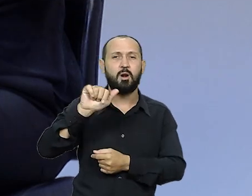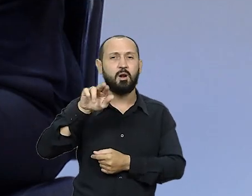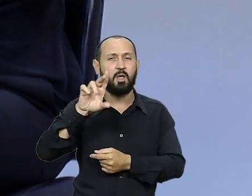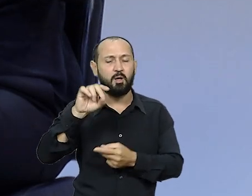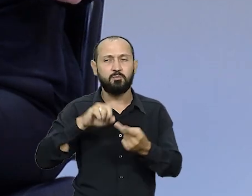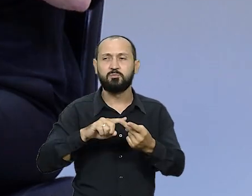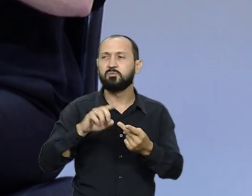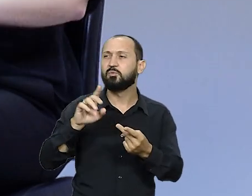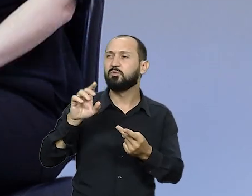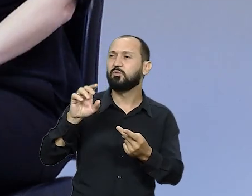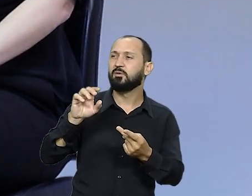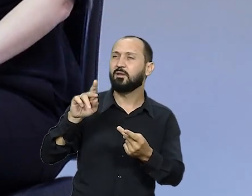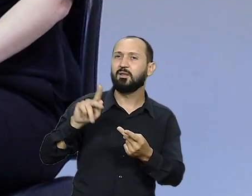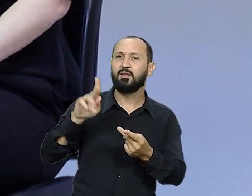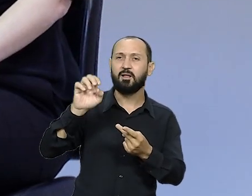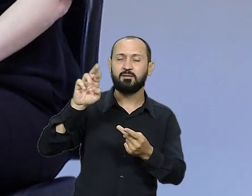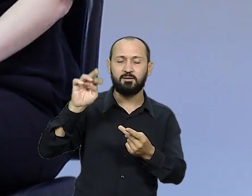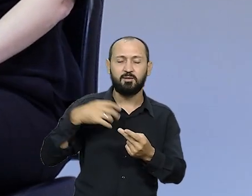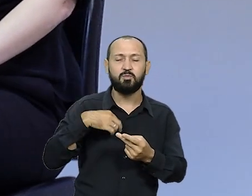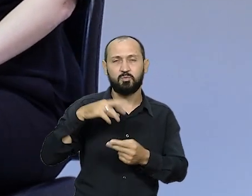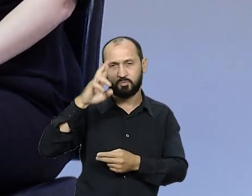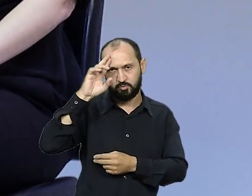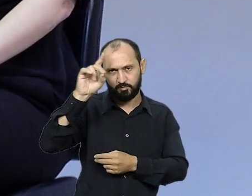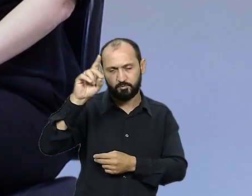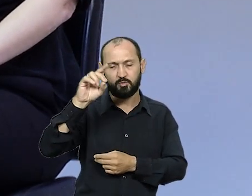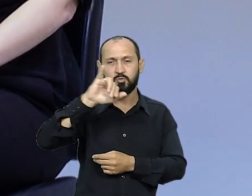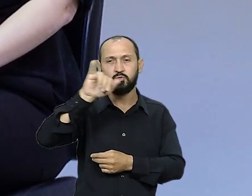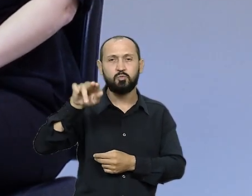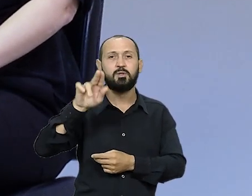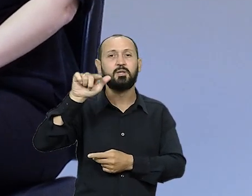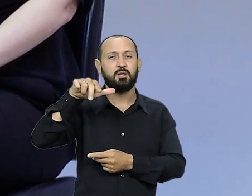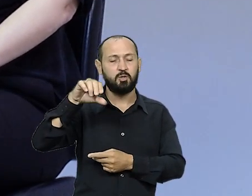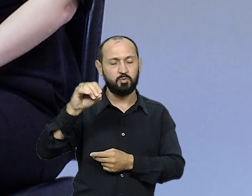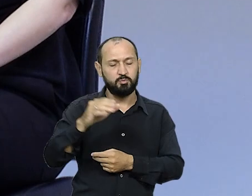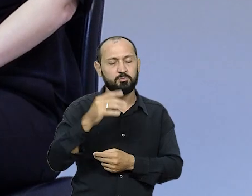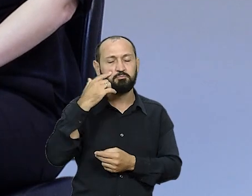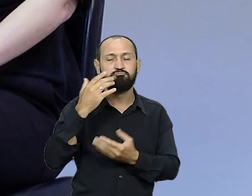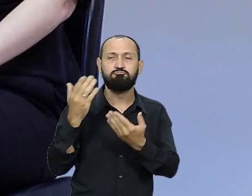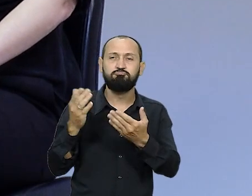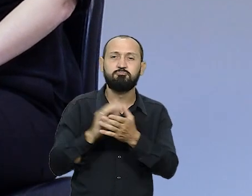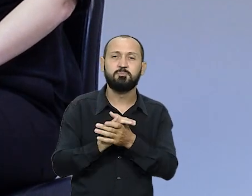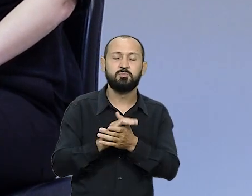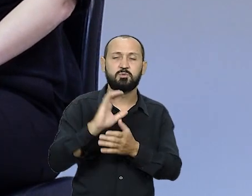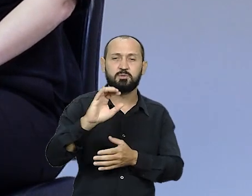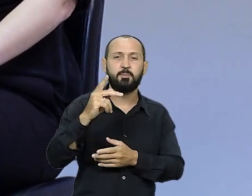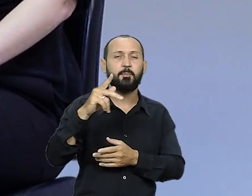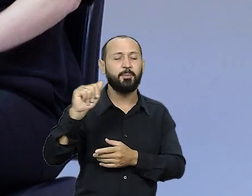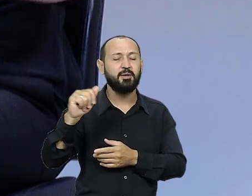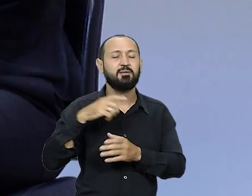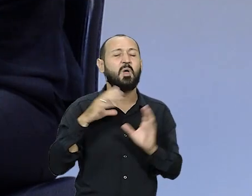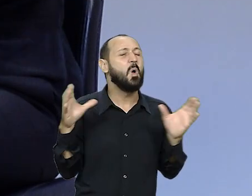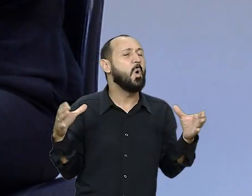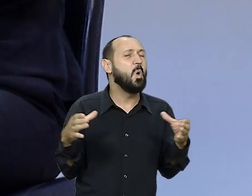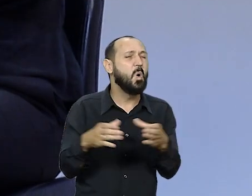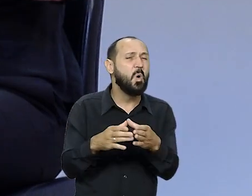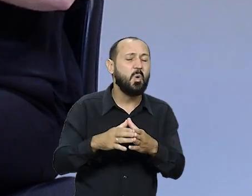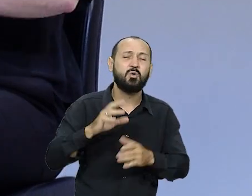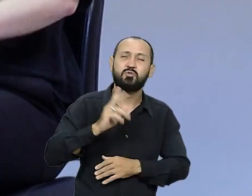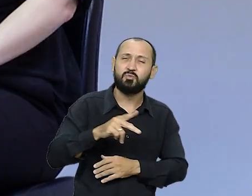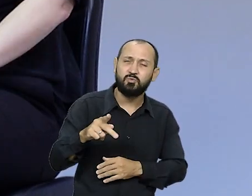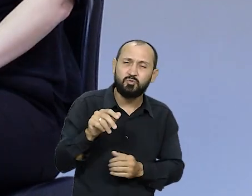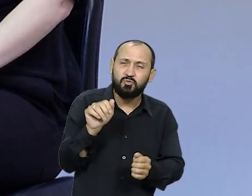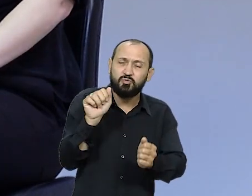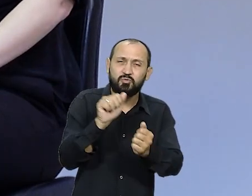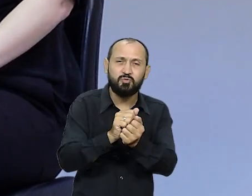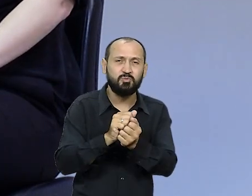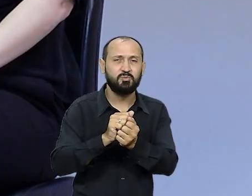equipe, o Laudo, a Catherine, o meu diretor hoje, Dr. Juliano Thanos, e no CPA tem toda a